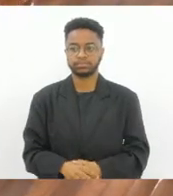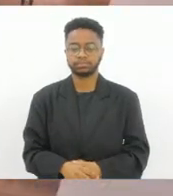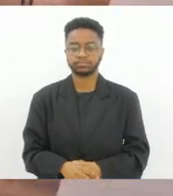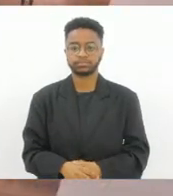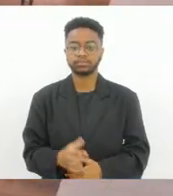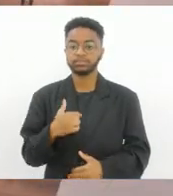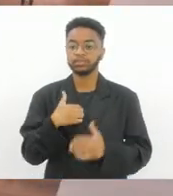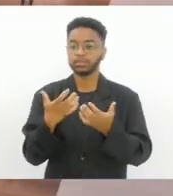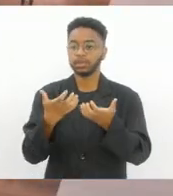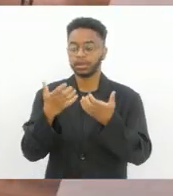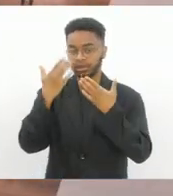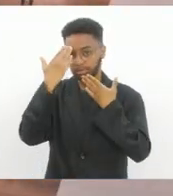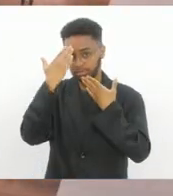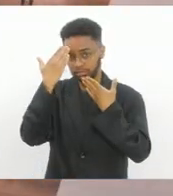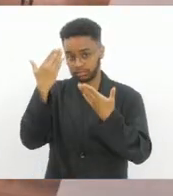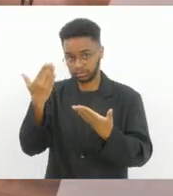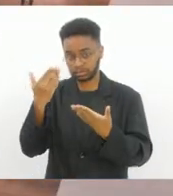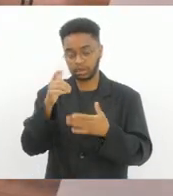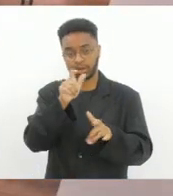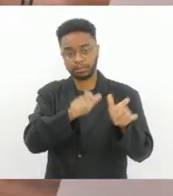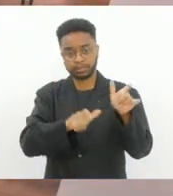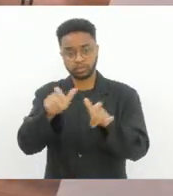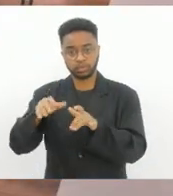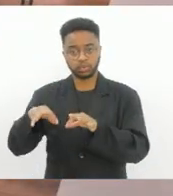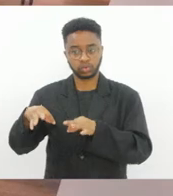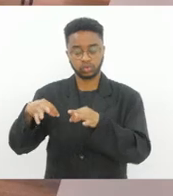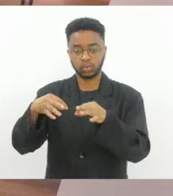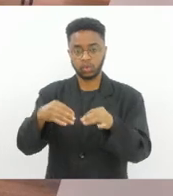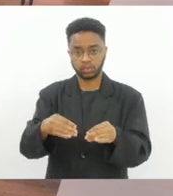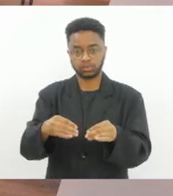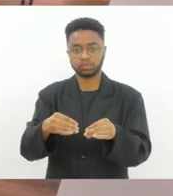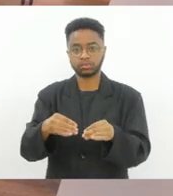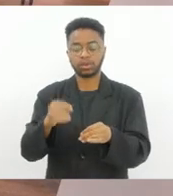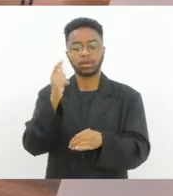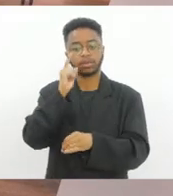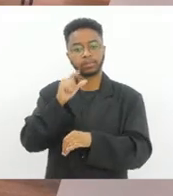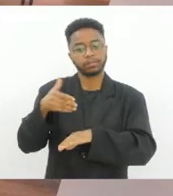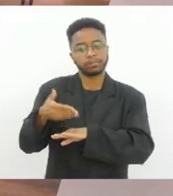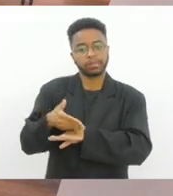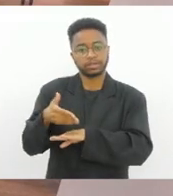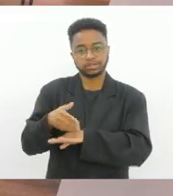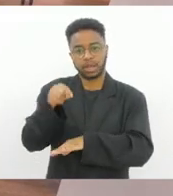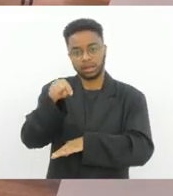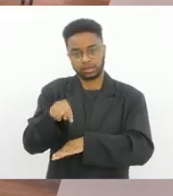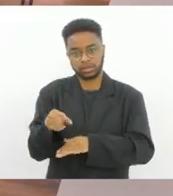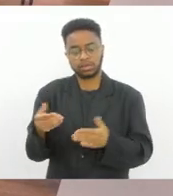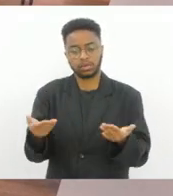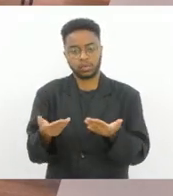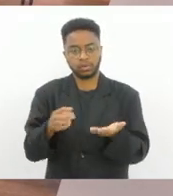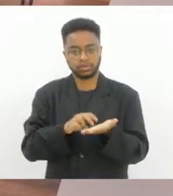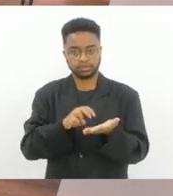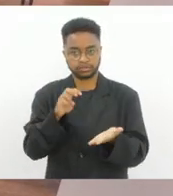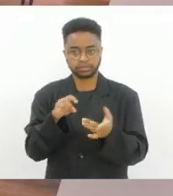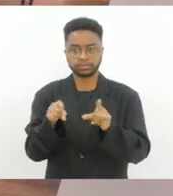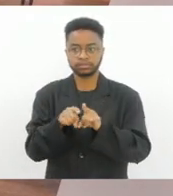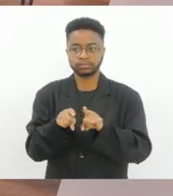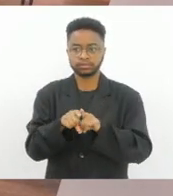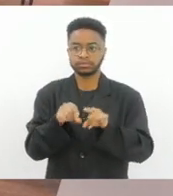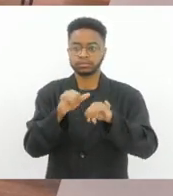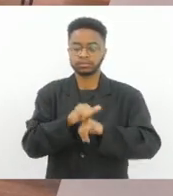Quero agradecer a todas as pessoas que puderam estar conosco nesta manhã e dizer